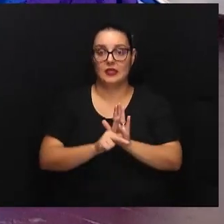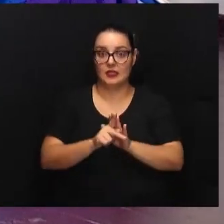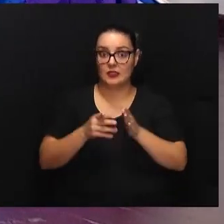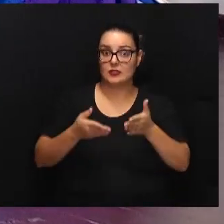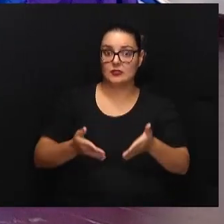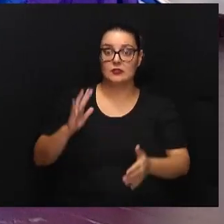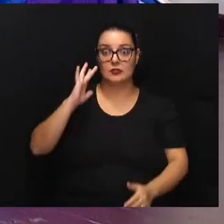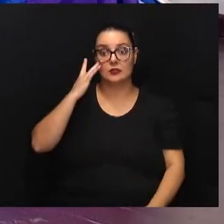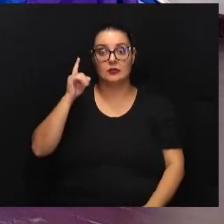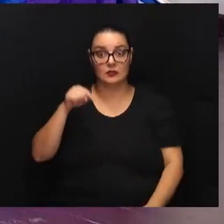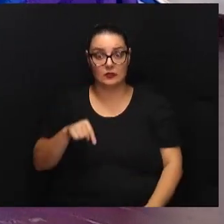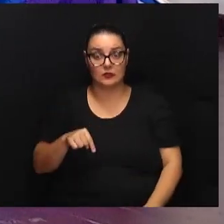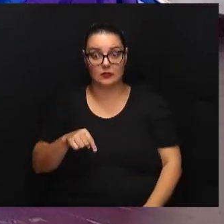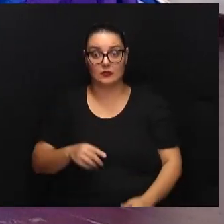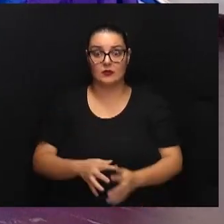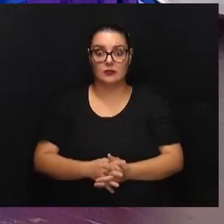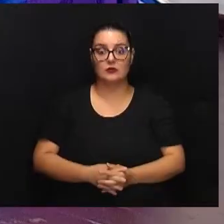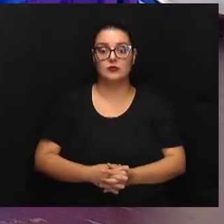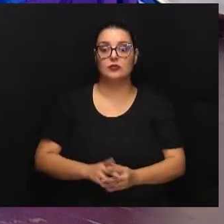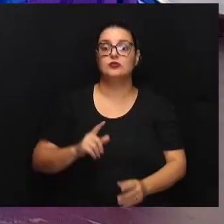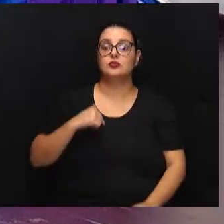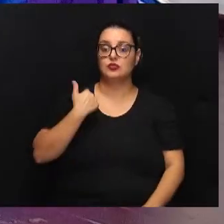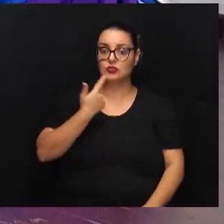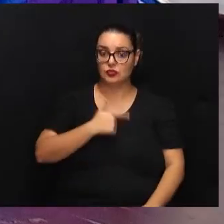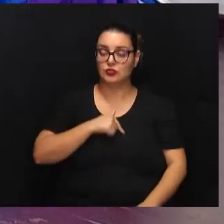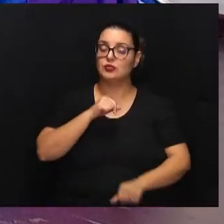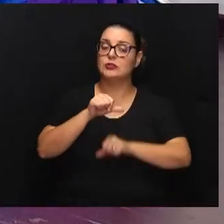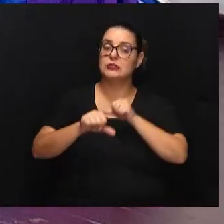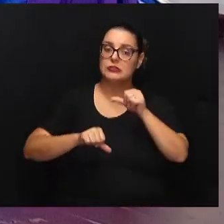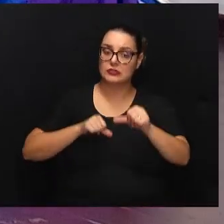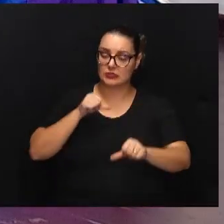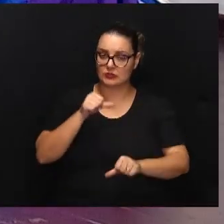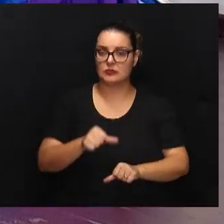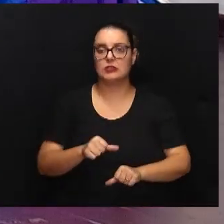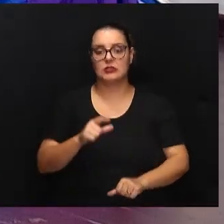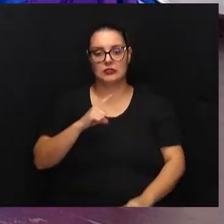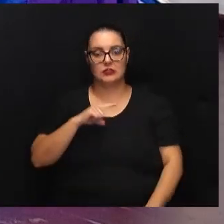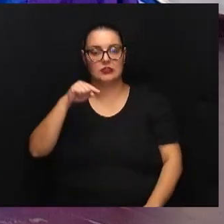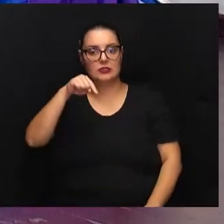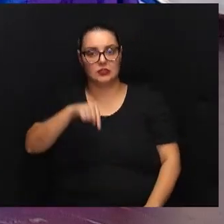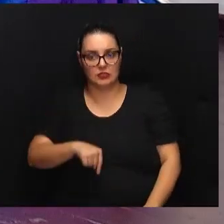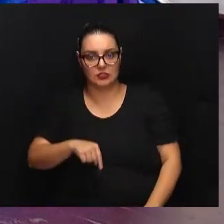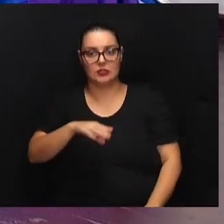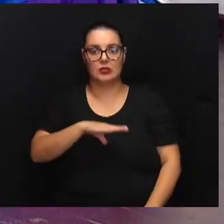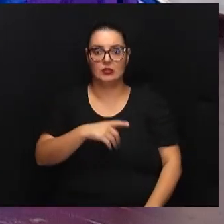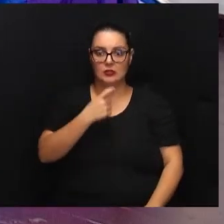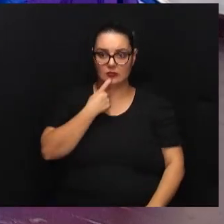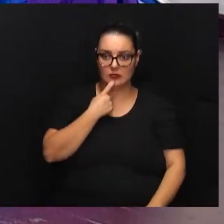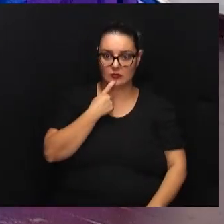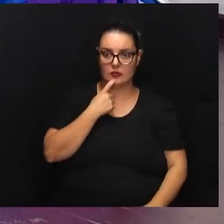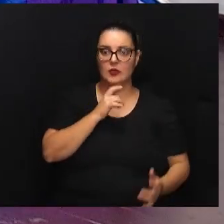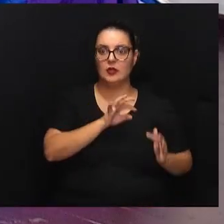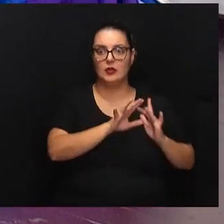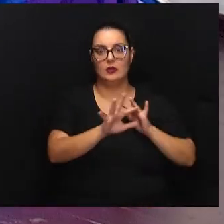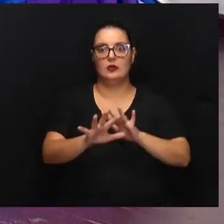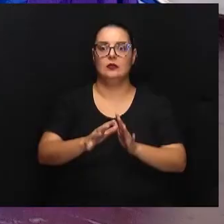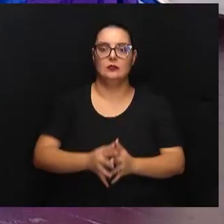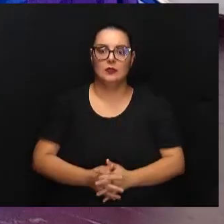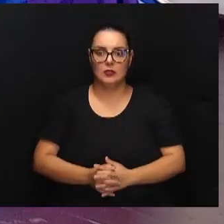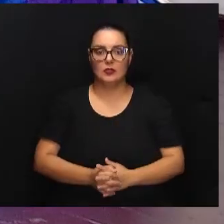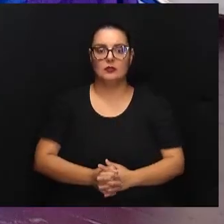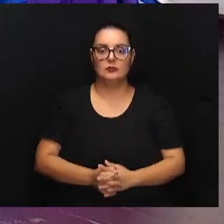gente transformar, né, ter aqui em Campinas a parada como um patrimônio